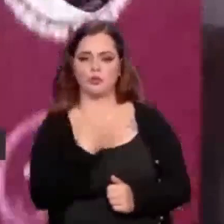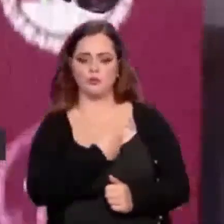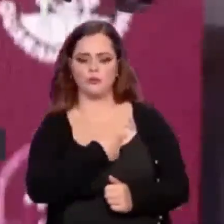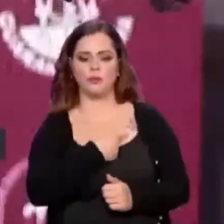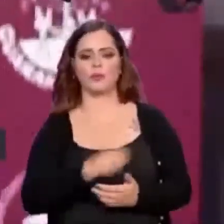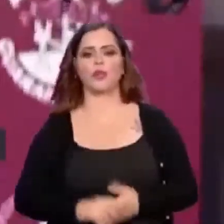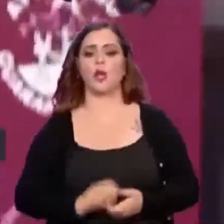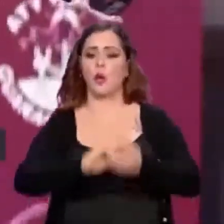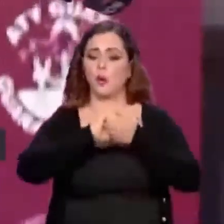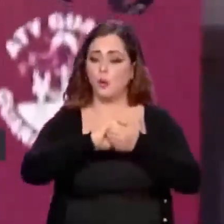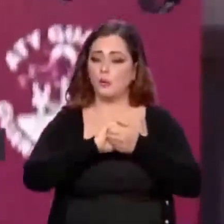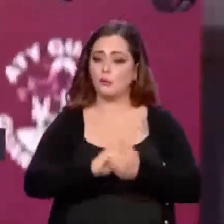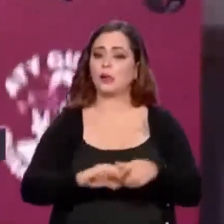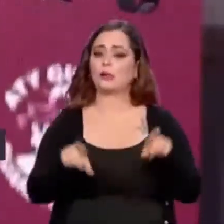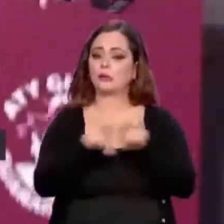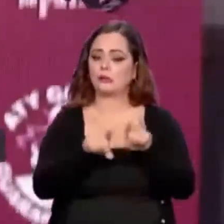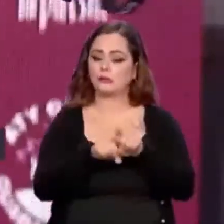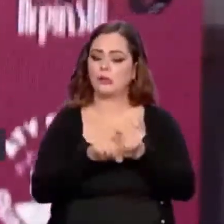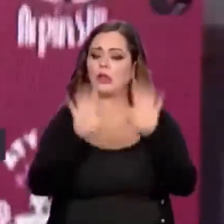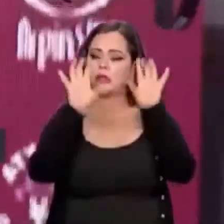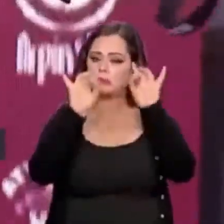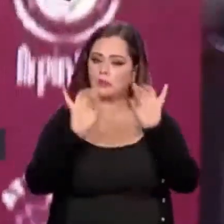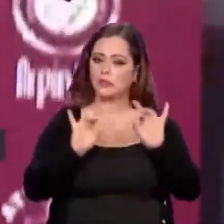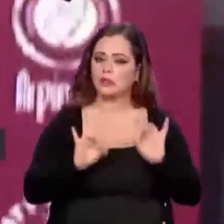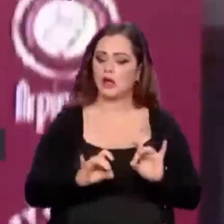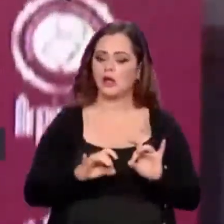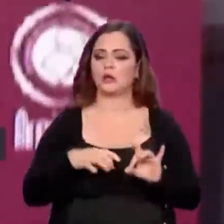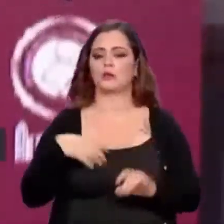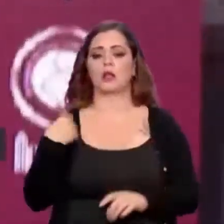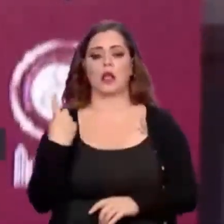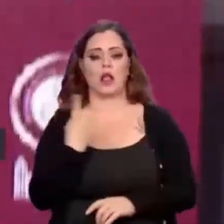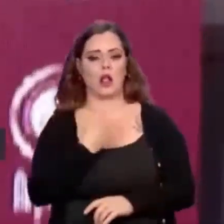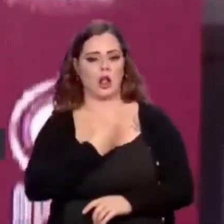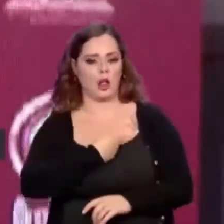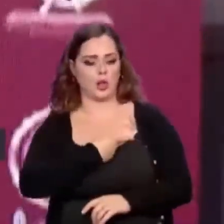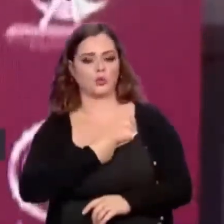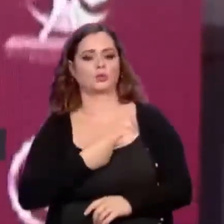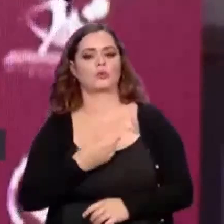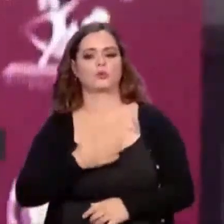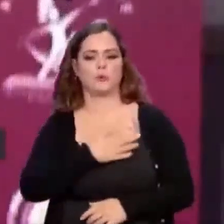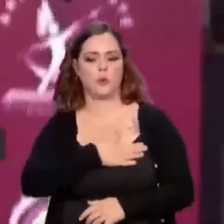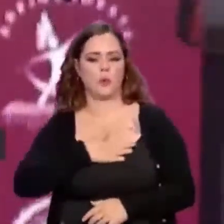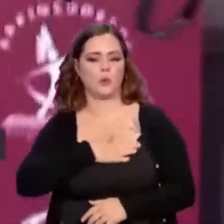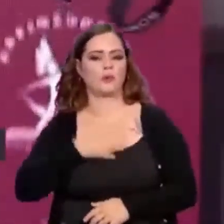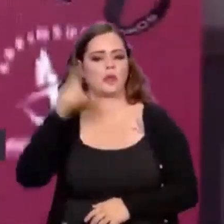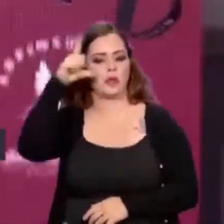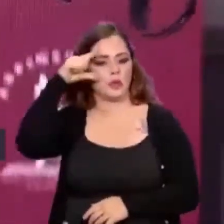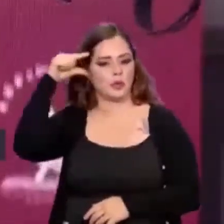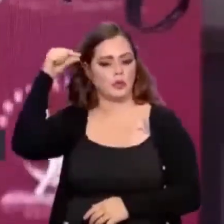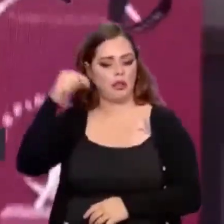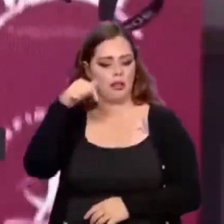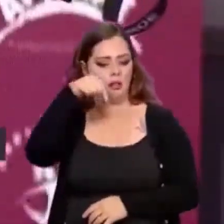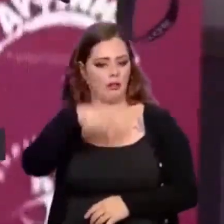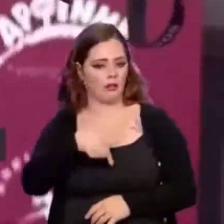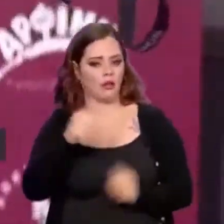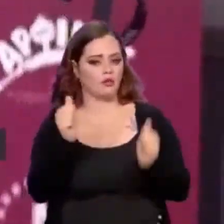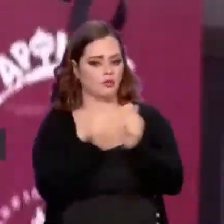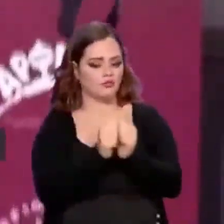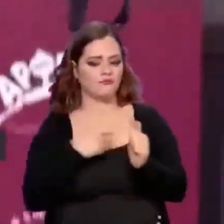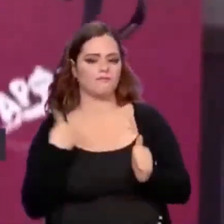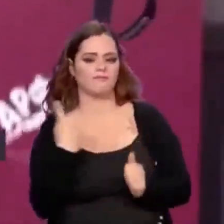uma saudação muito especial à nossa querida Janja, primeira dama aqui presente,